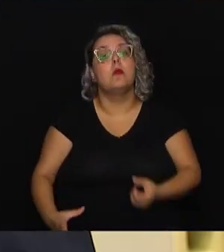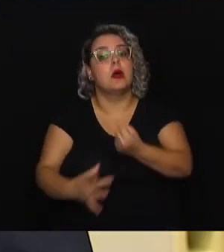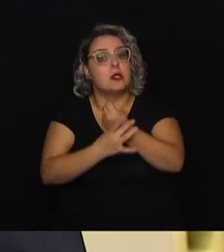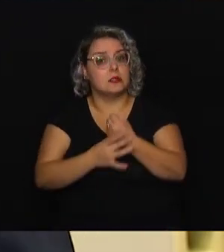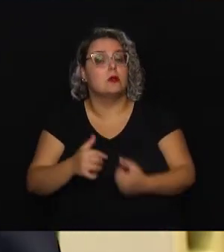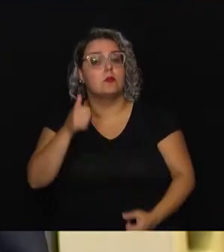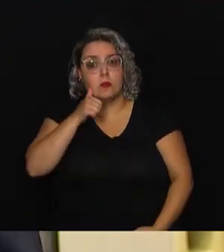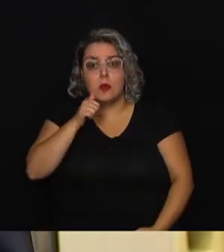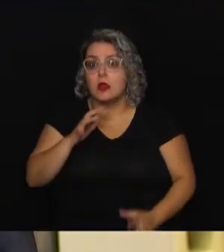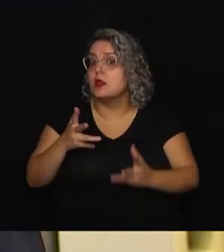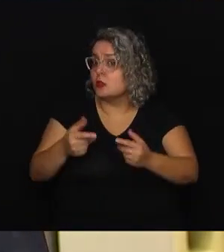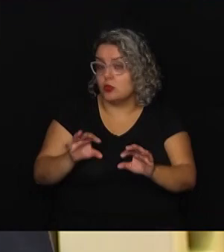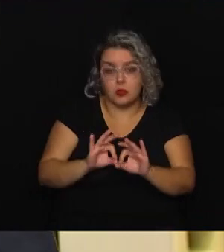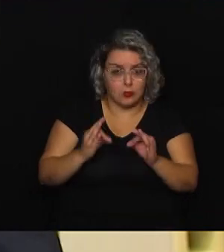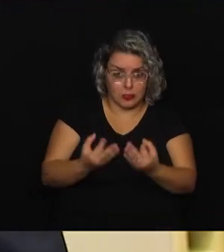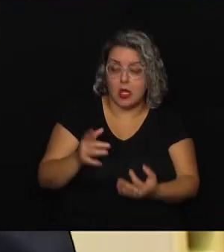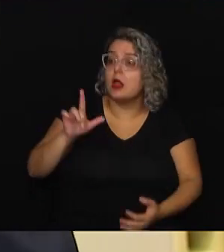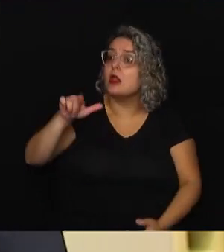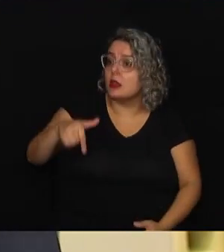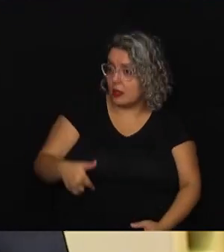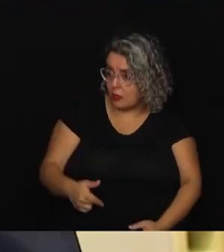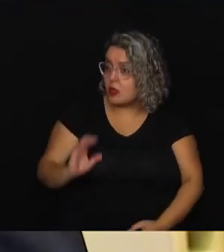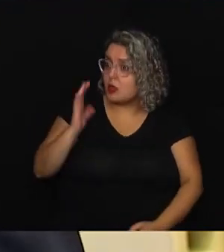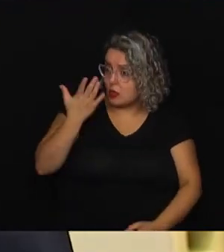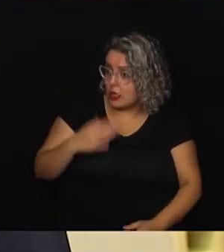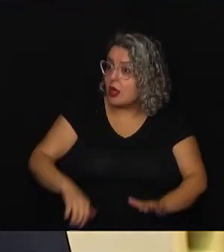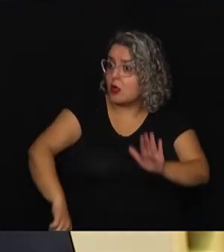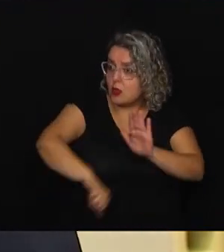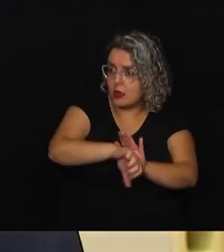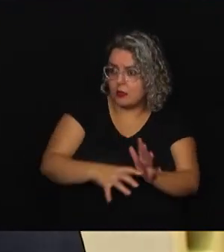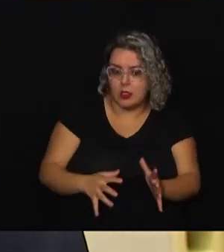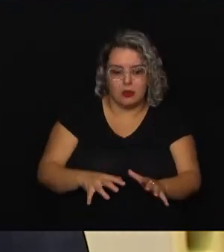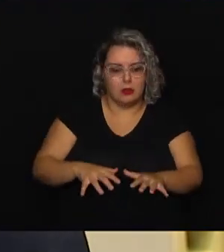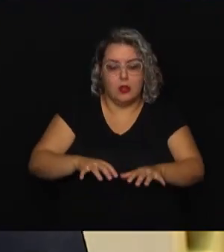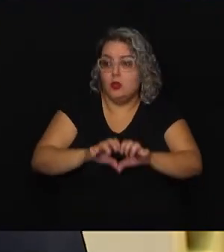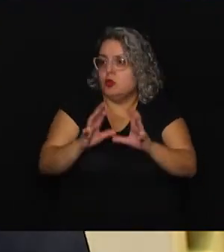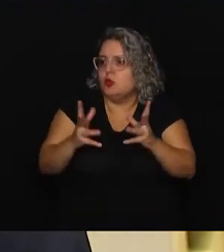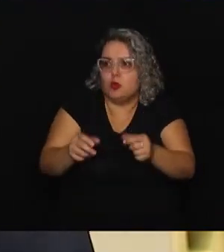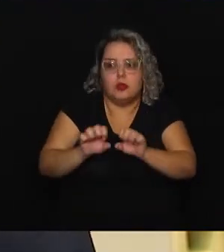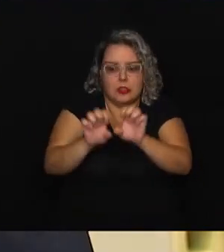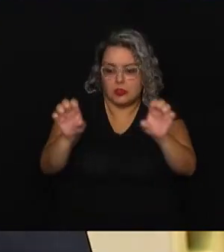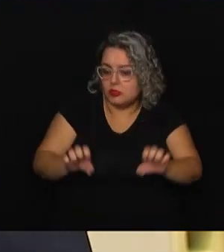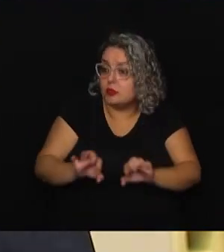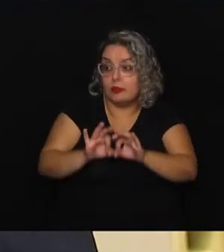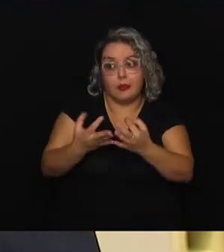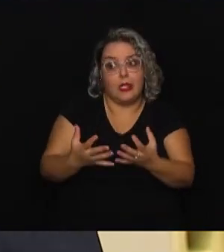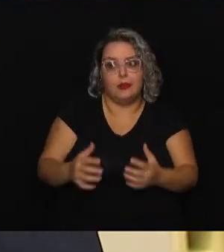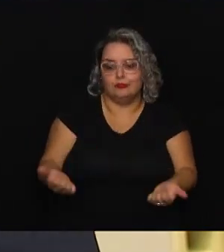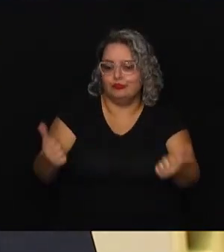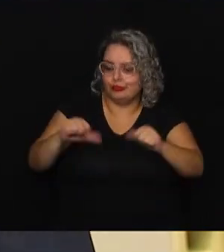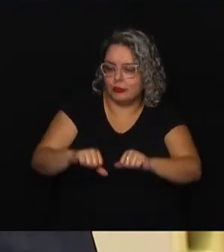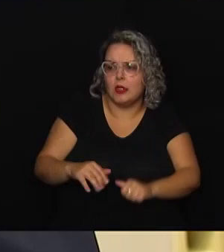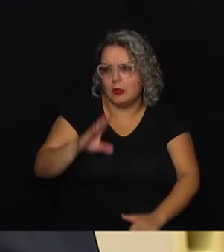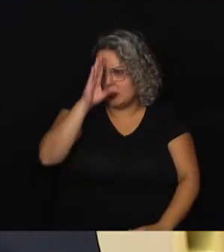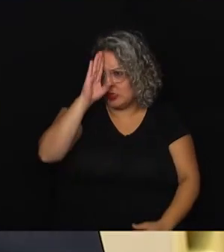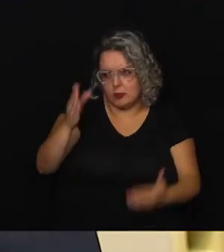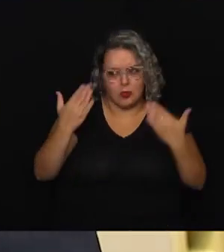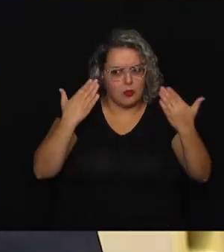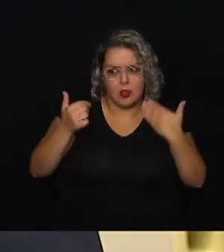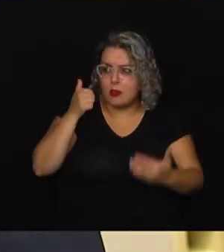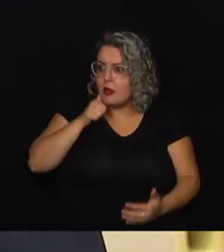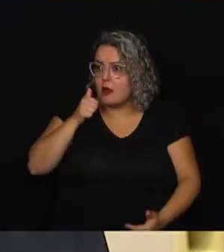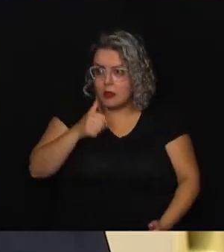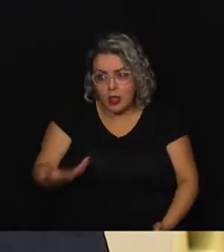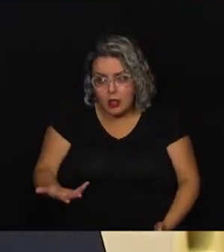família, porque depois que ocorre um crime desse, abala toda a estrutura familiar, né? Principalmente o psicológico da mulher,